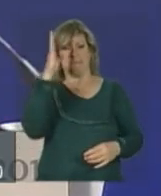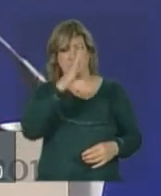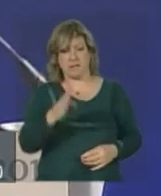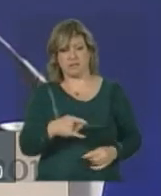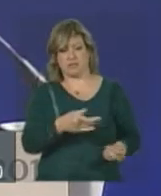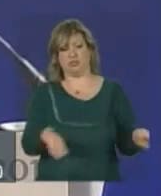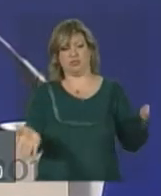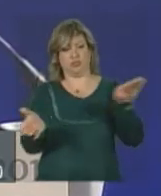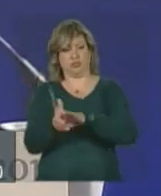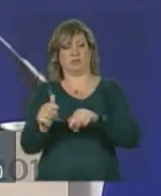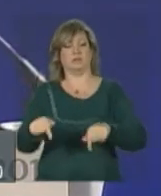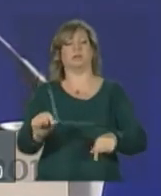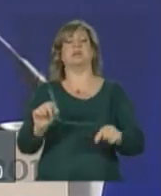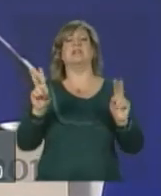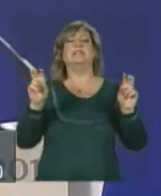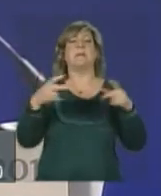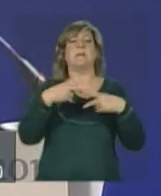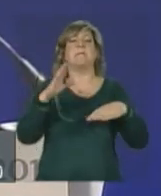senhora,